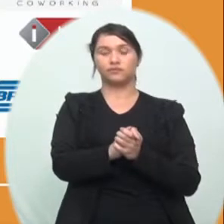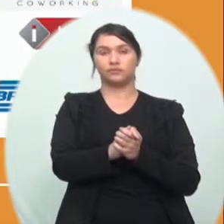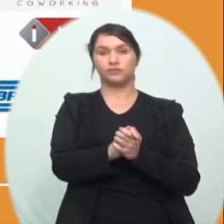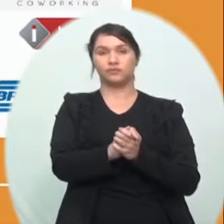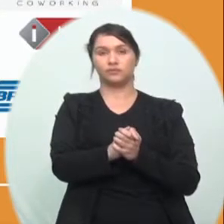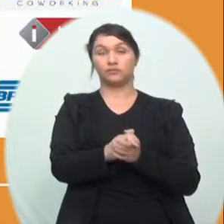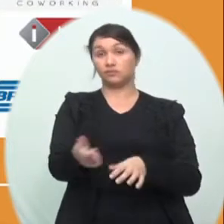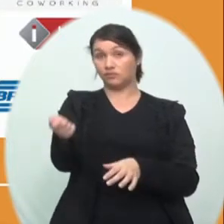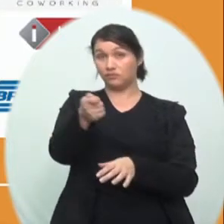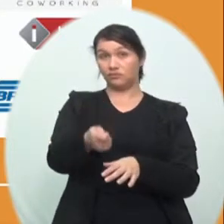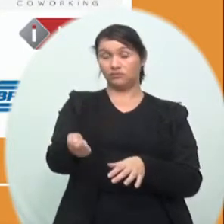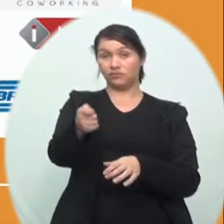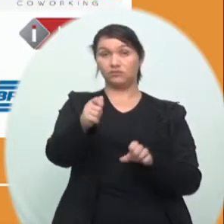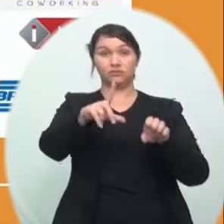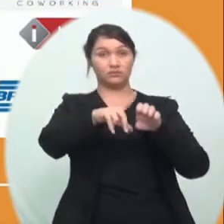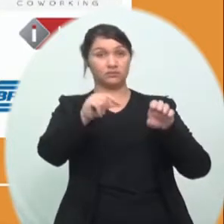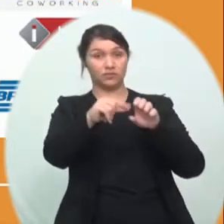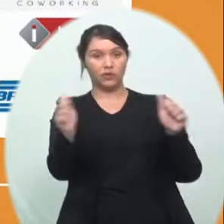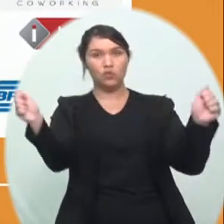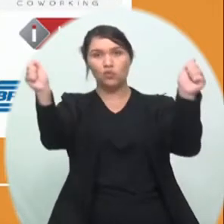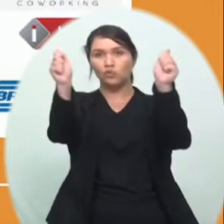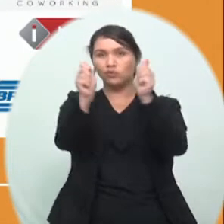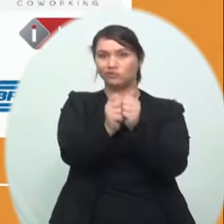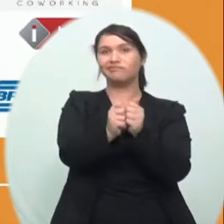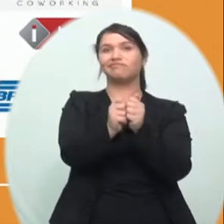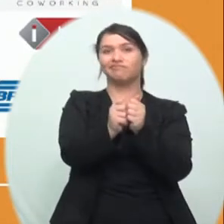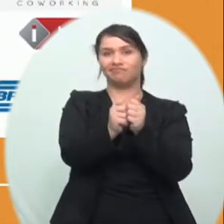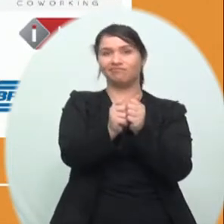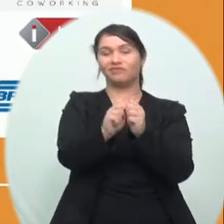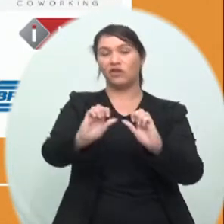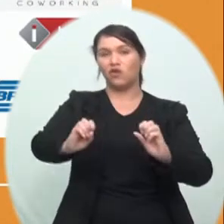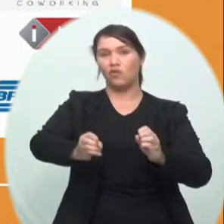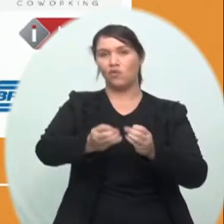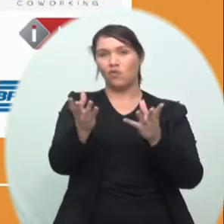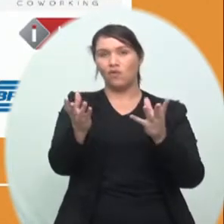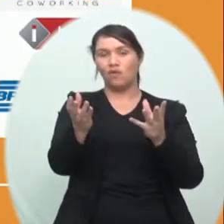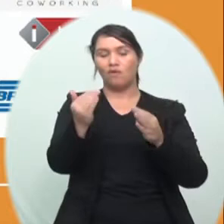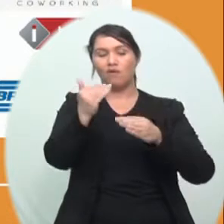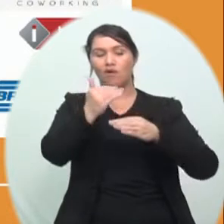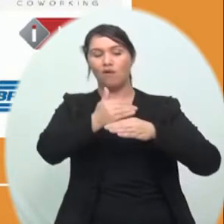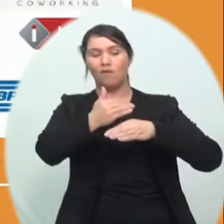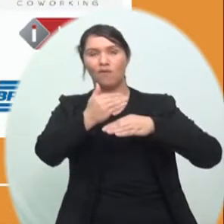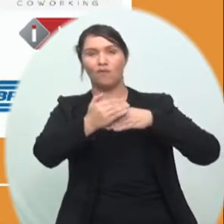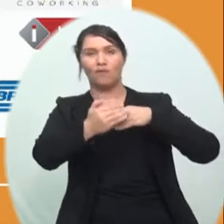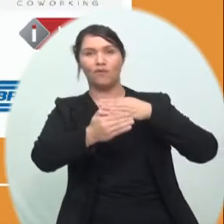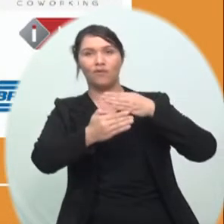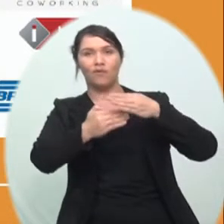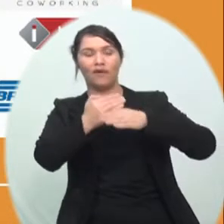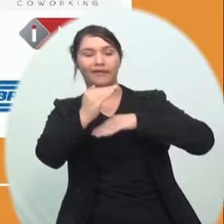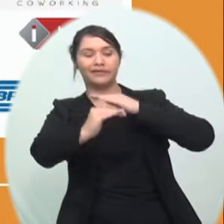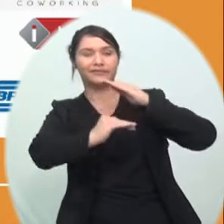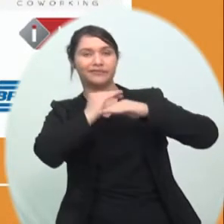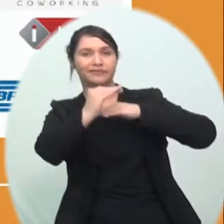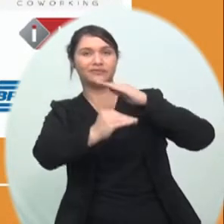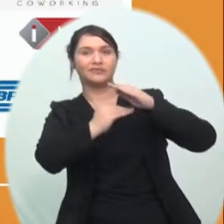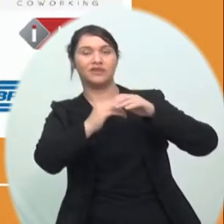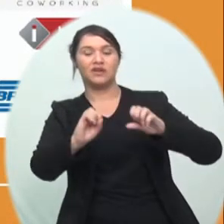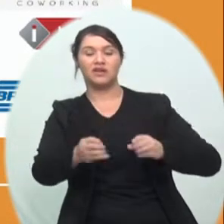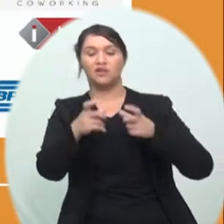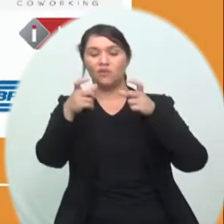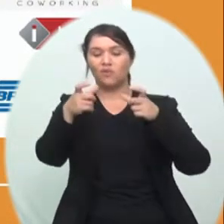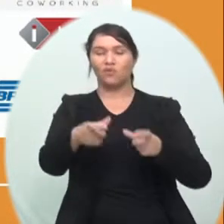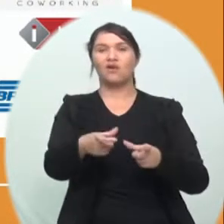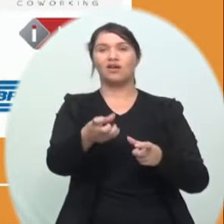as associações empresariais, que estão permitindo que esse nosso ambiente seja cada vez mais amigável, atraente